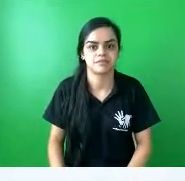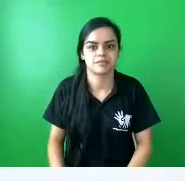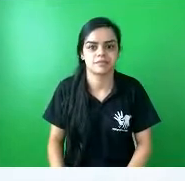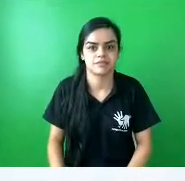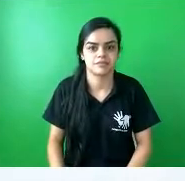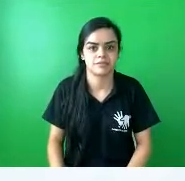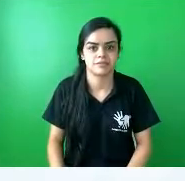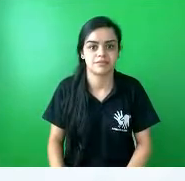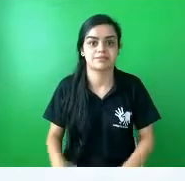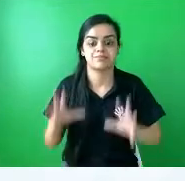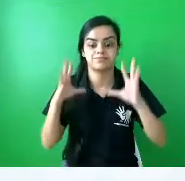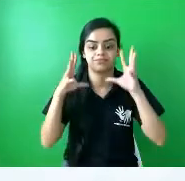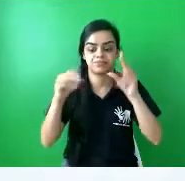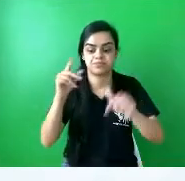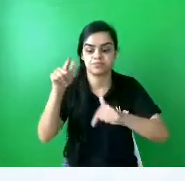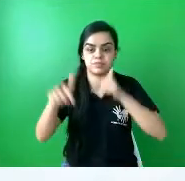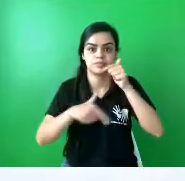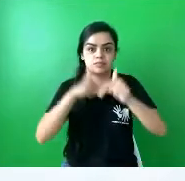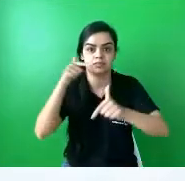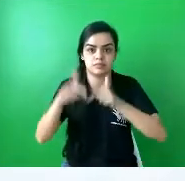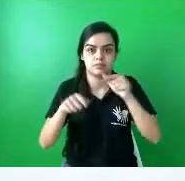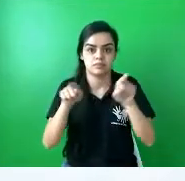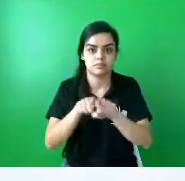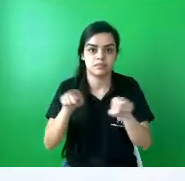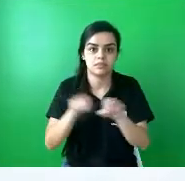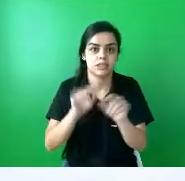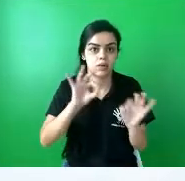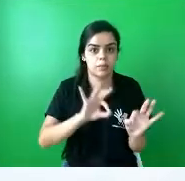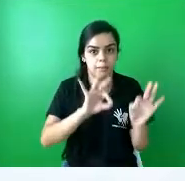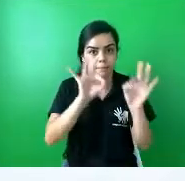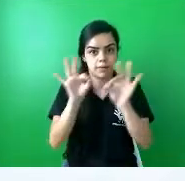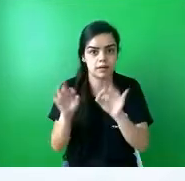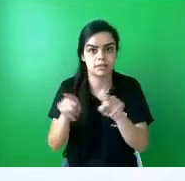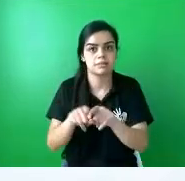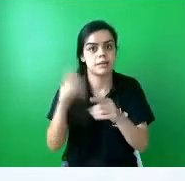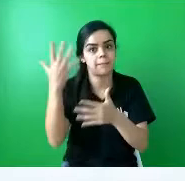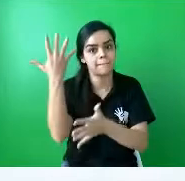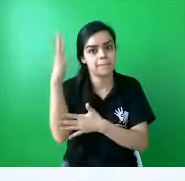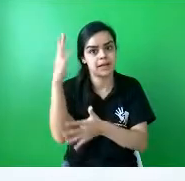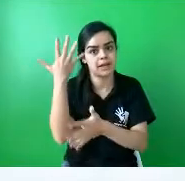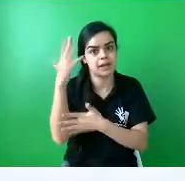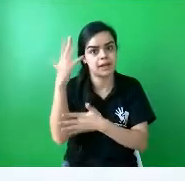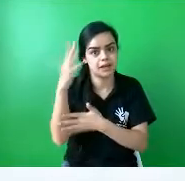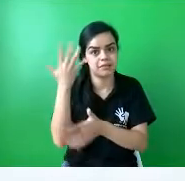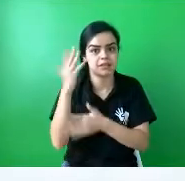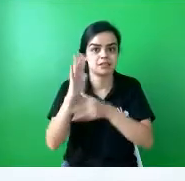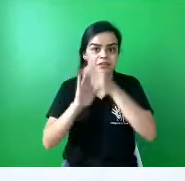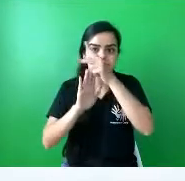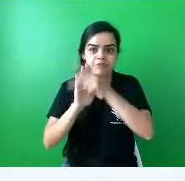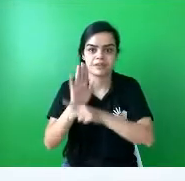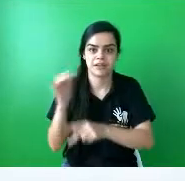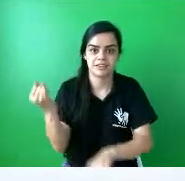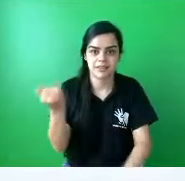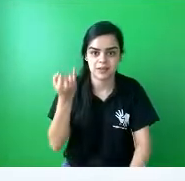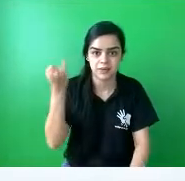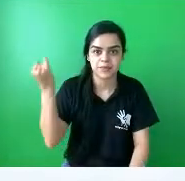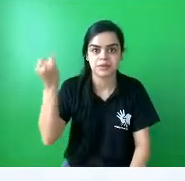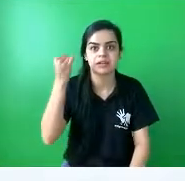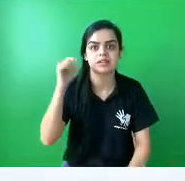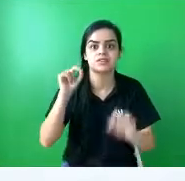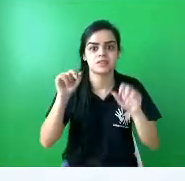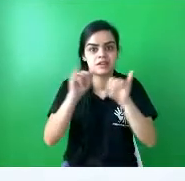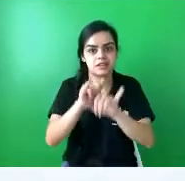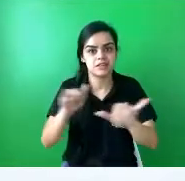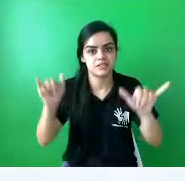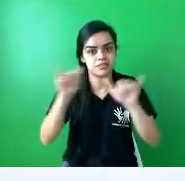lugar, a todos os trabalhadores que estão aqui, né, nos ouvindo. Quero aqui parabenizar a Gilce por esse projeto tão importante, né, de